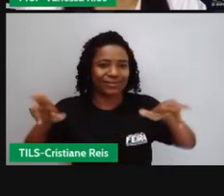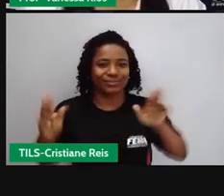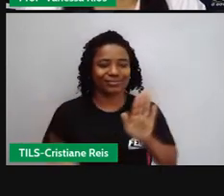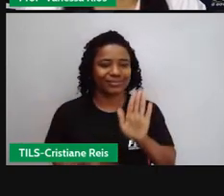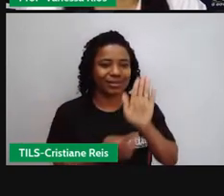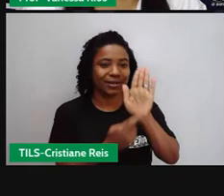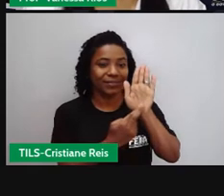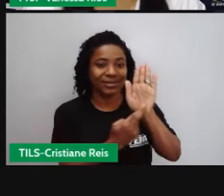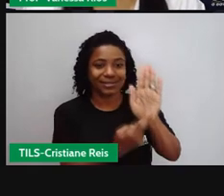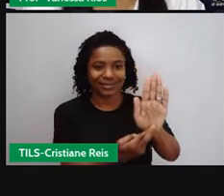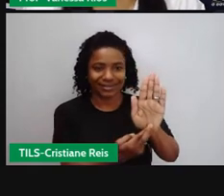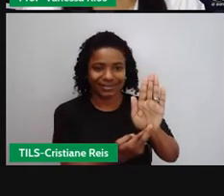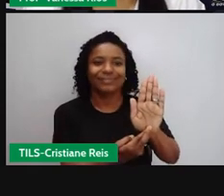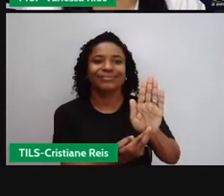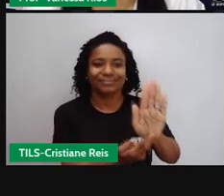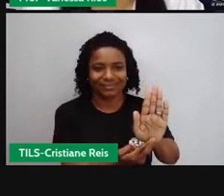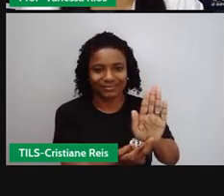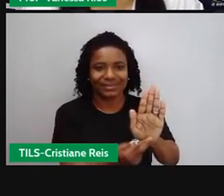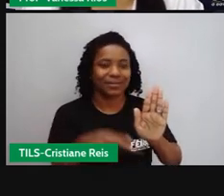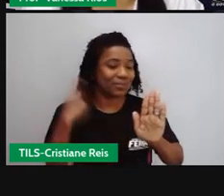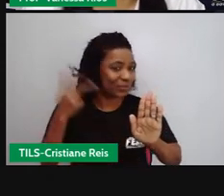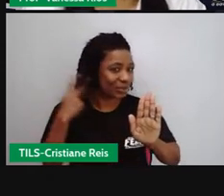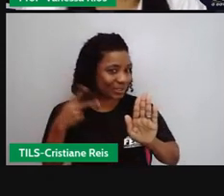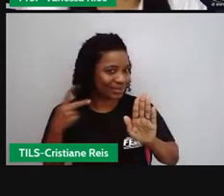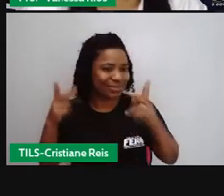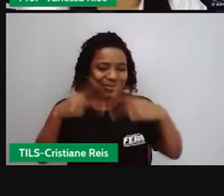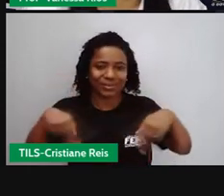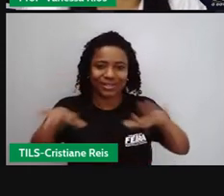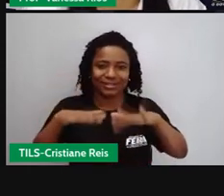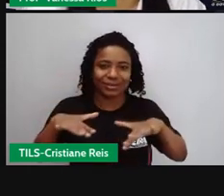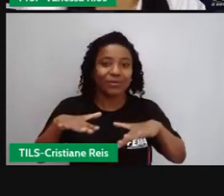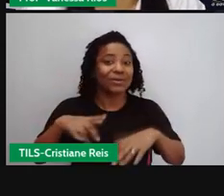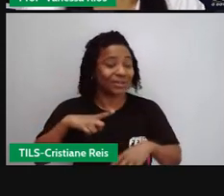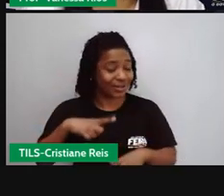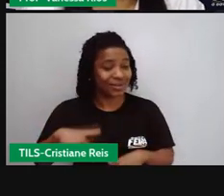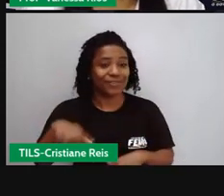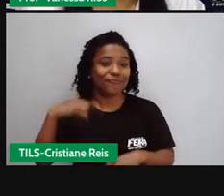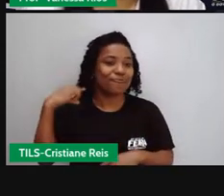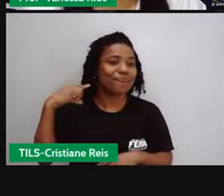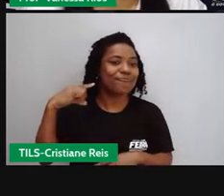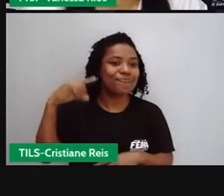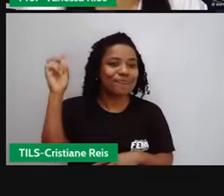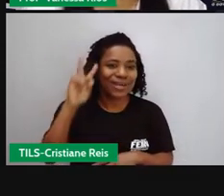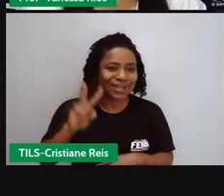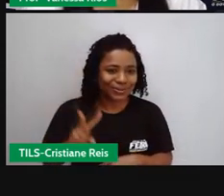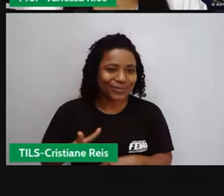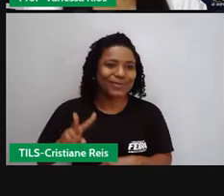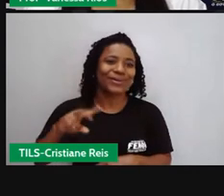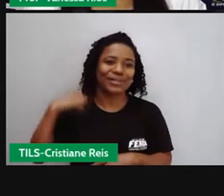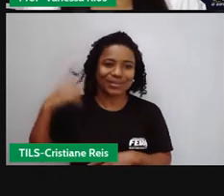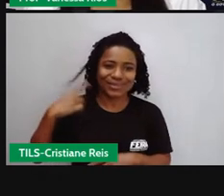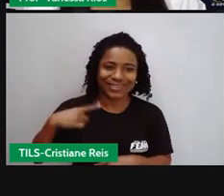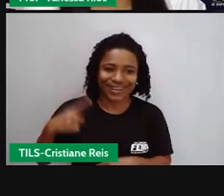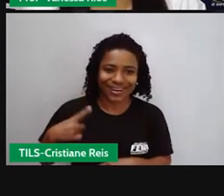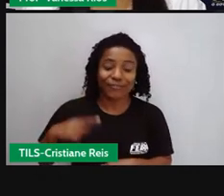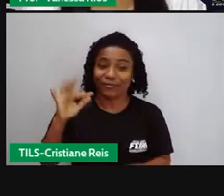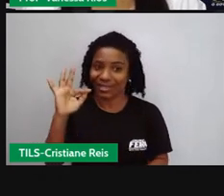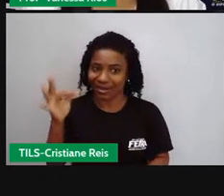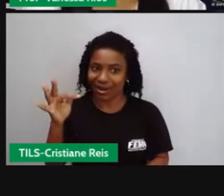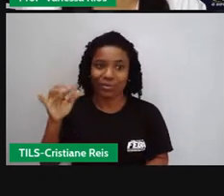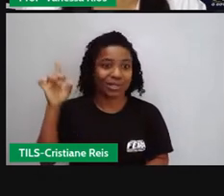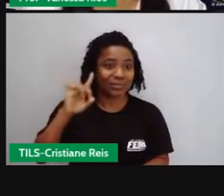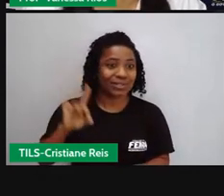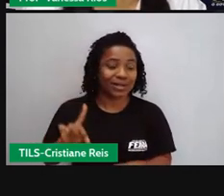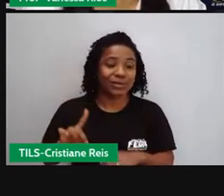como vereadores, prefeitos, deputados estaduais e federais, além dos de governadores e